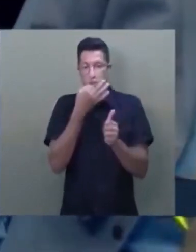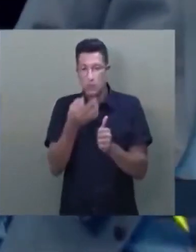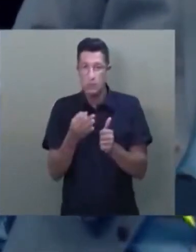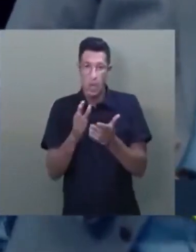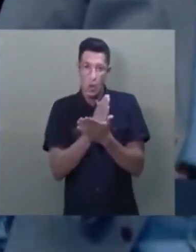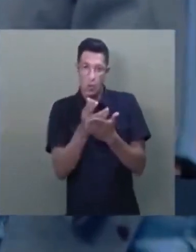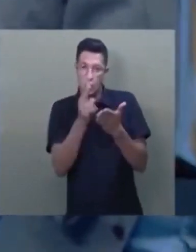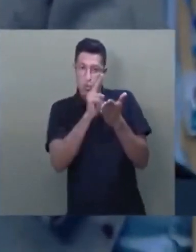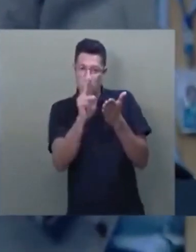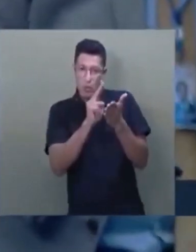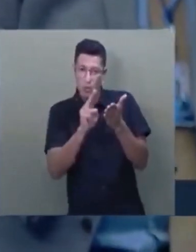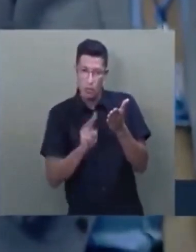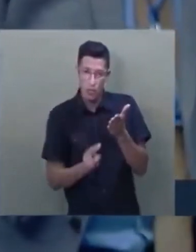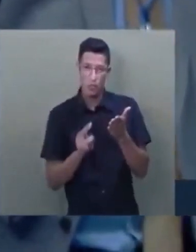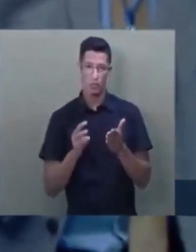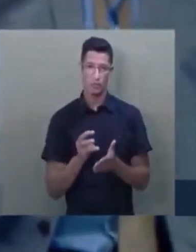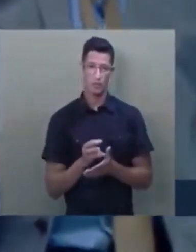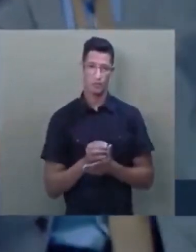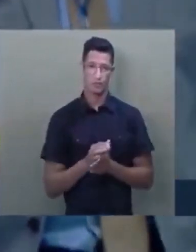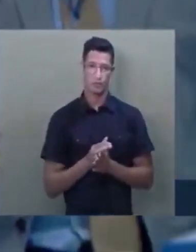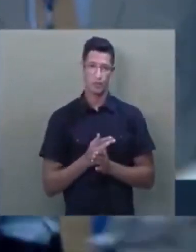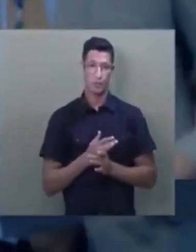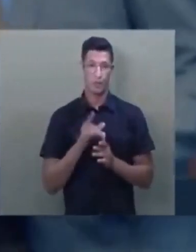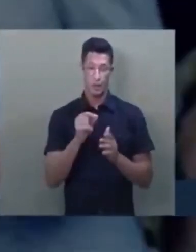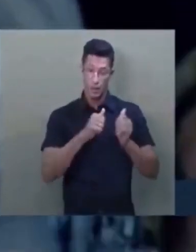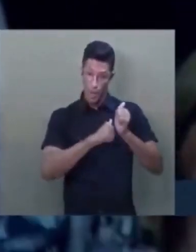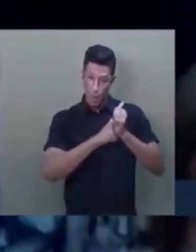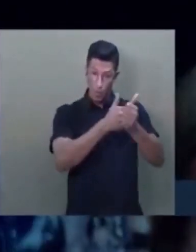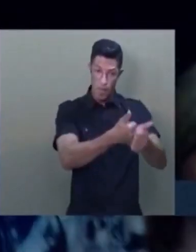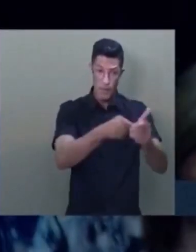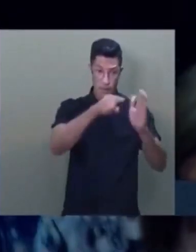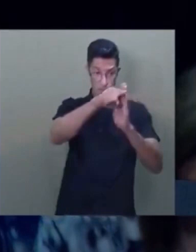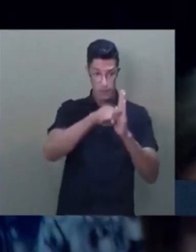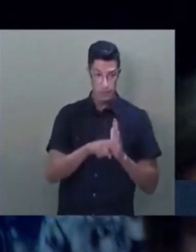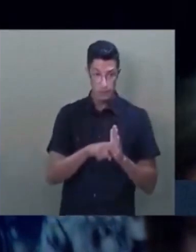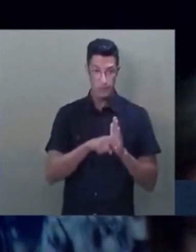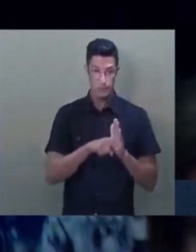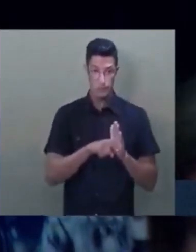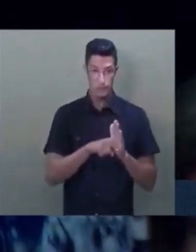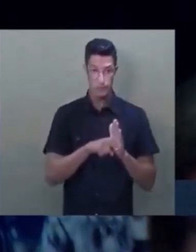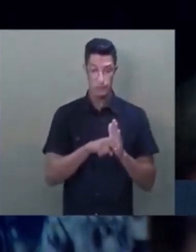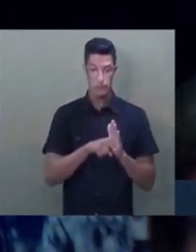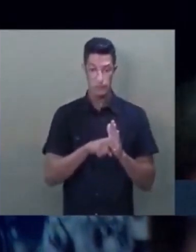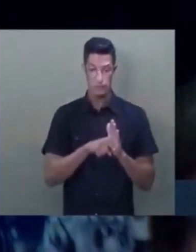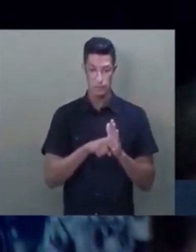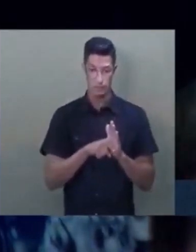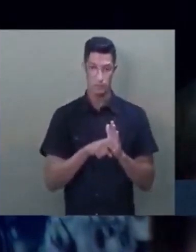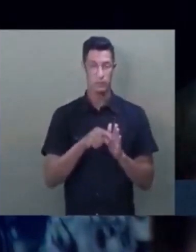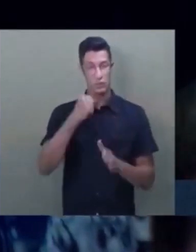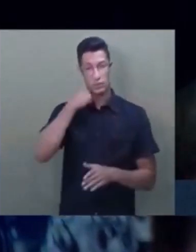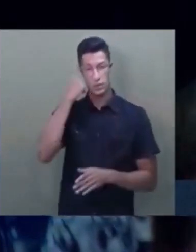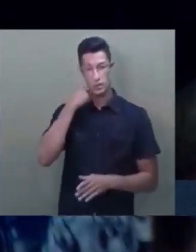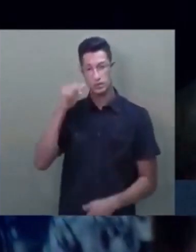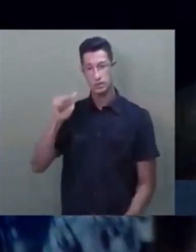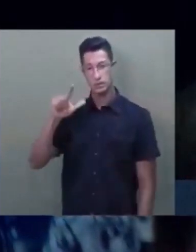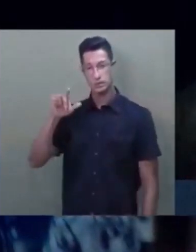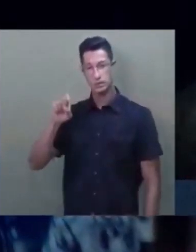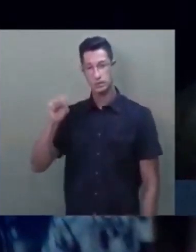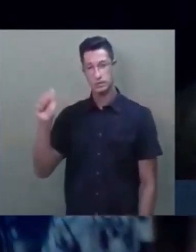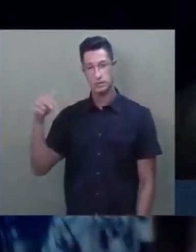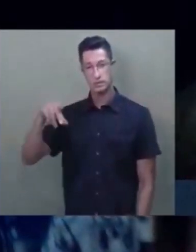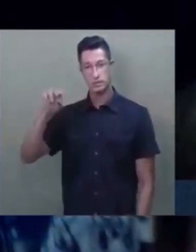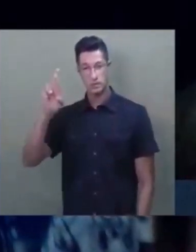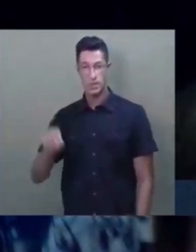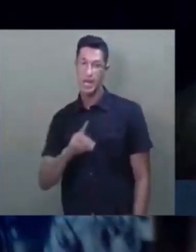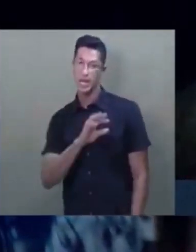sobre os ataques de vandalismo praticados no Congresso Nacional no dia 8 de janeiro. O senador Alessandro é